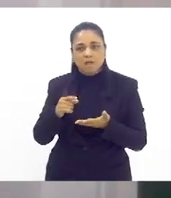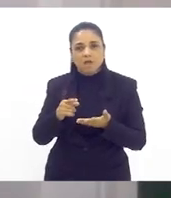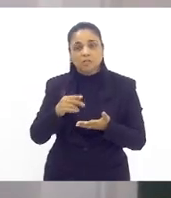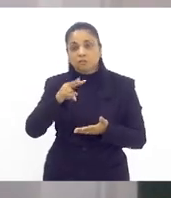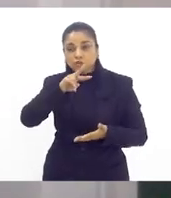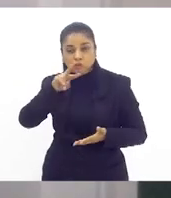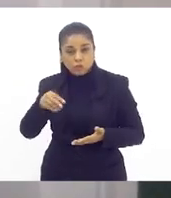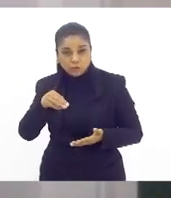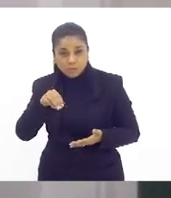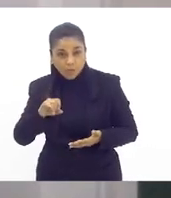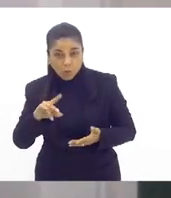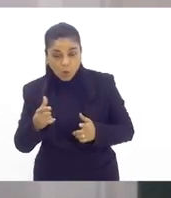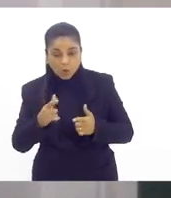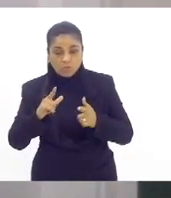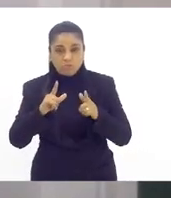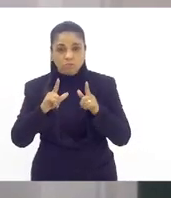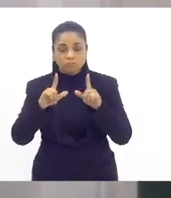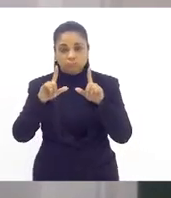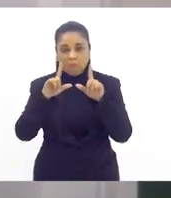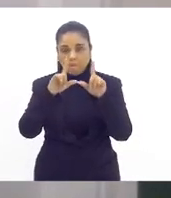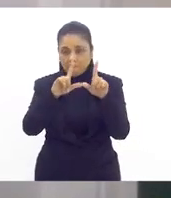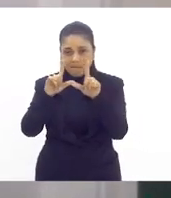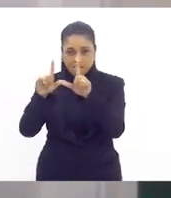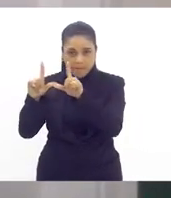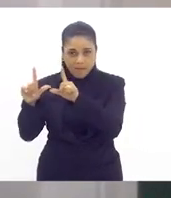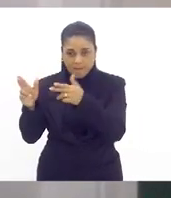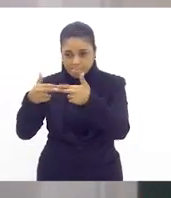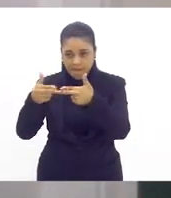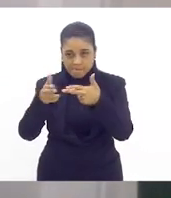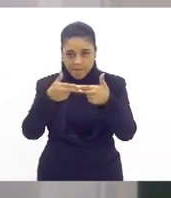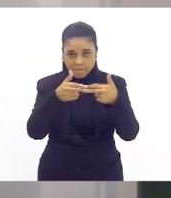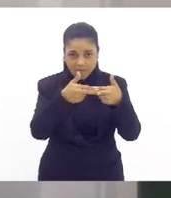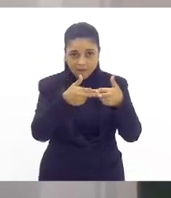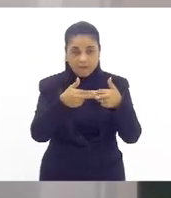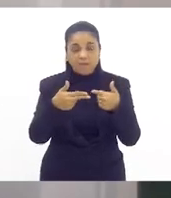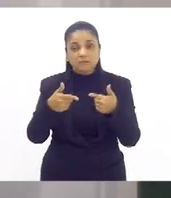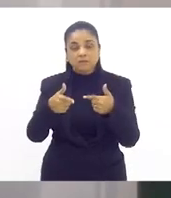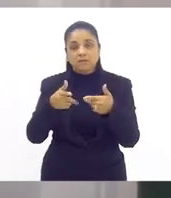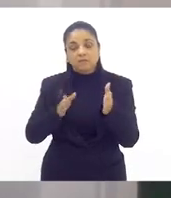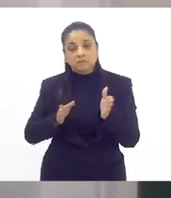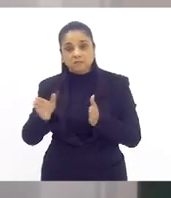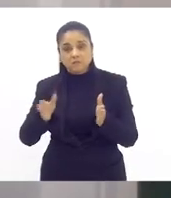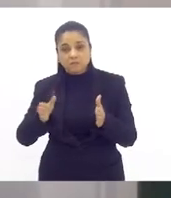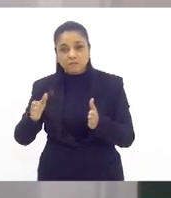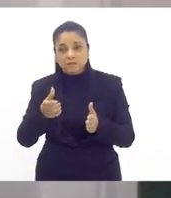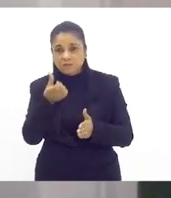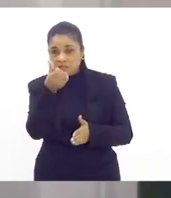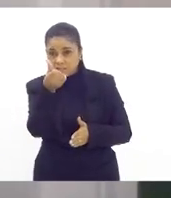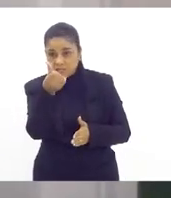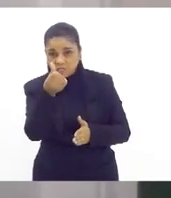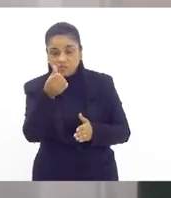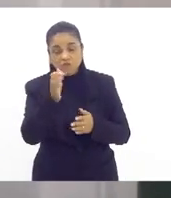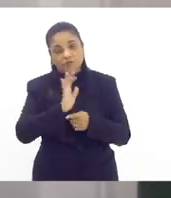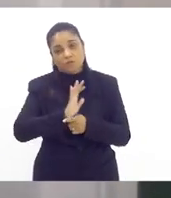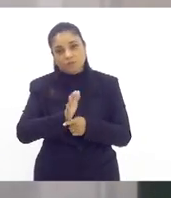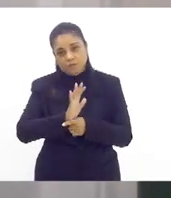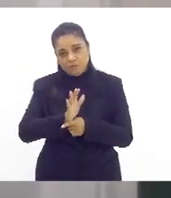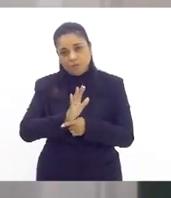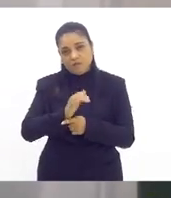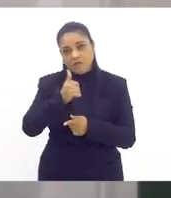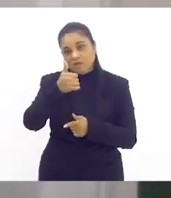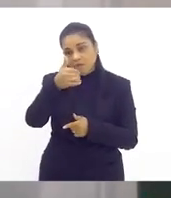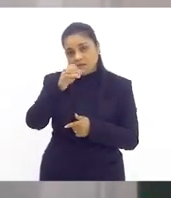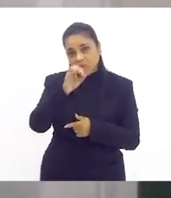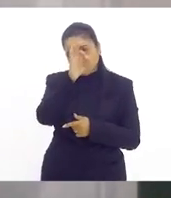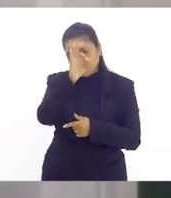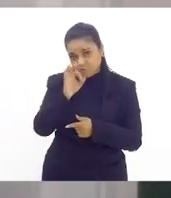de 2 milhões de reais destinado 200 mil reais para acessibilidade assim dá para fazer acessibilidade seis filmes com esse valor 10% talvez